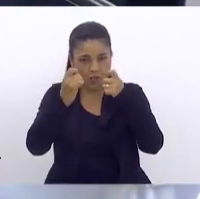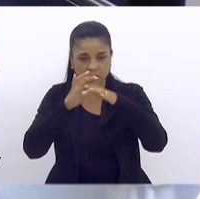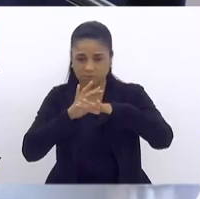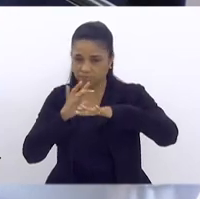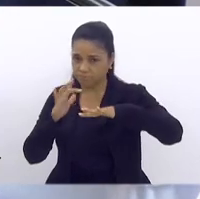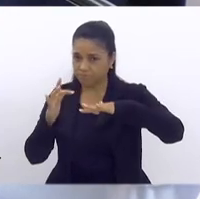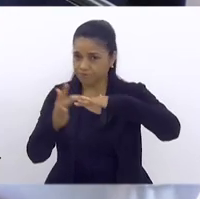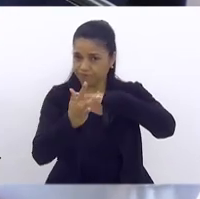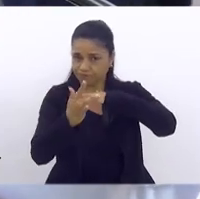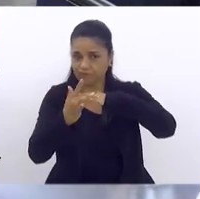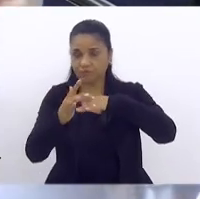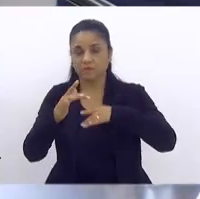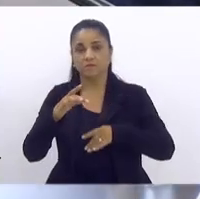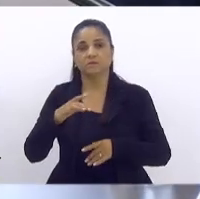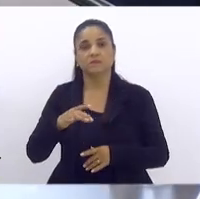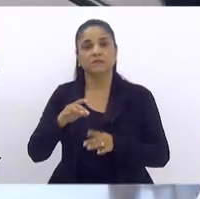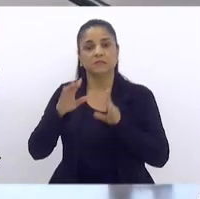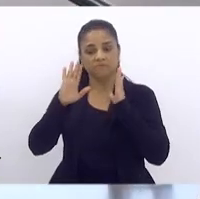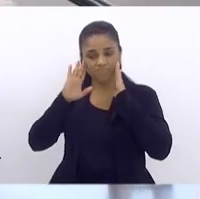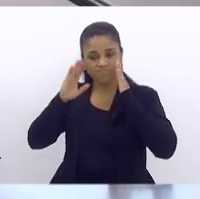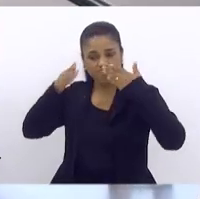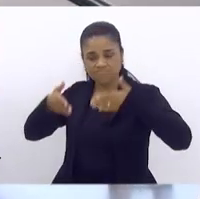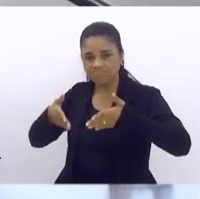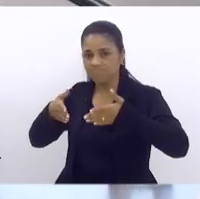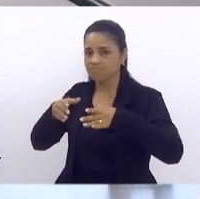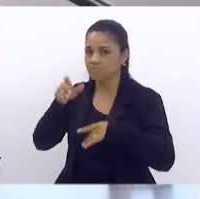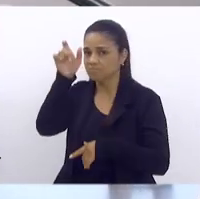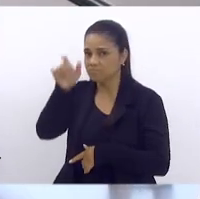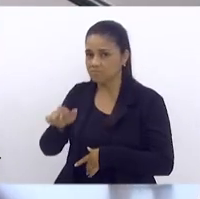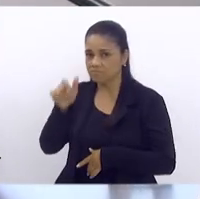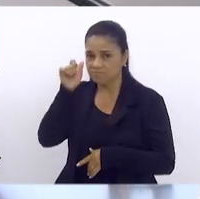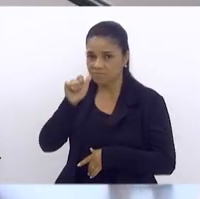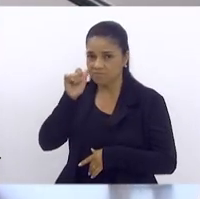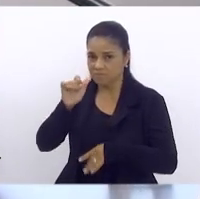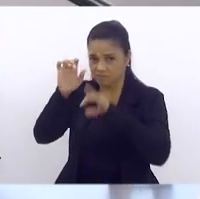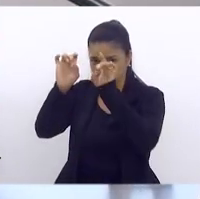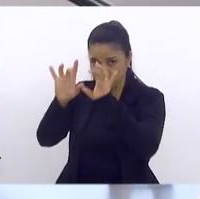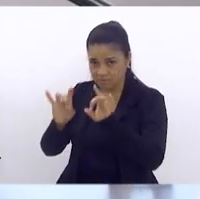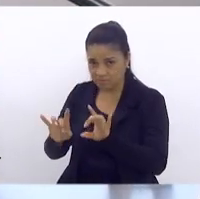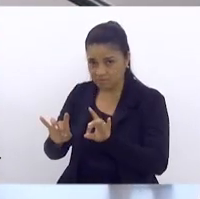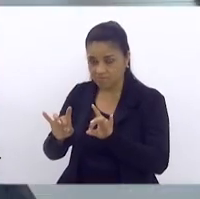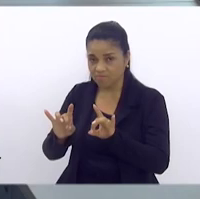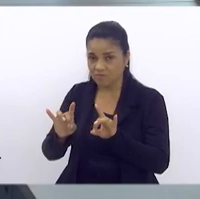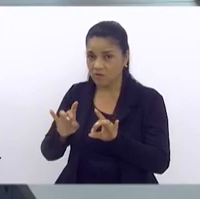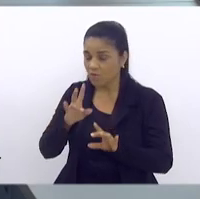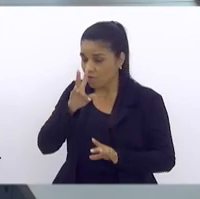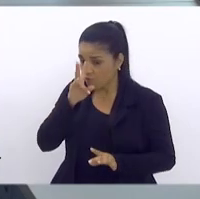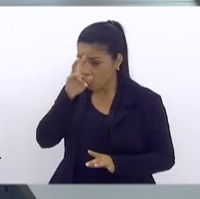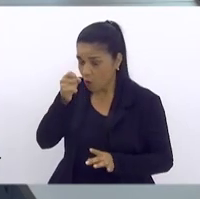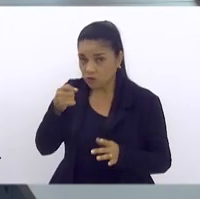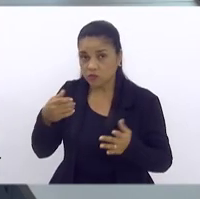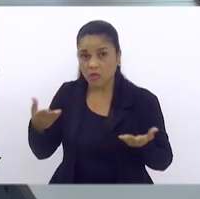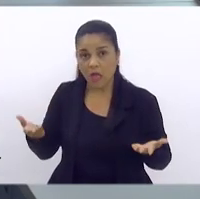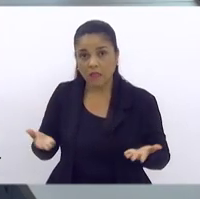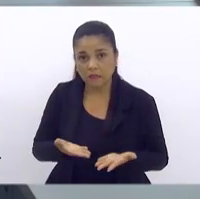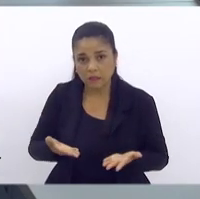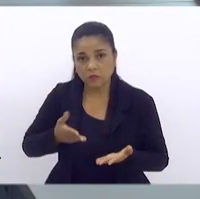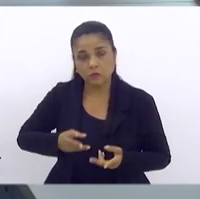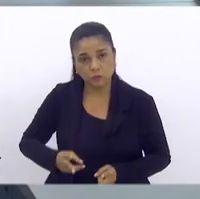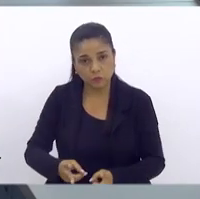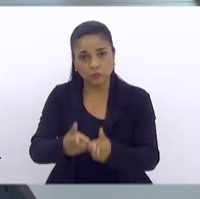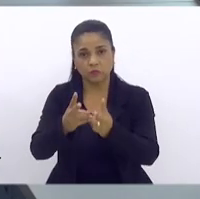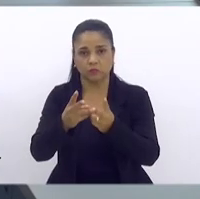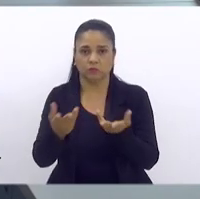em especial com a mulher, ela foi tão intensa e ainda o é. E ainda o